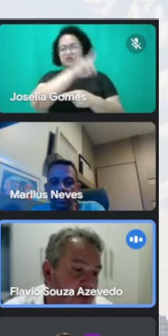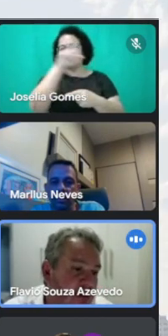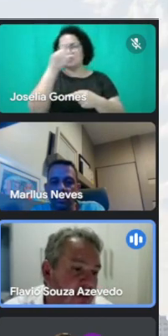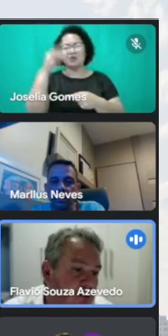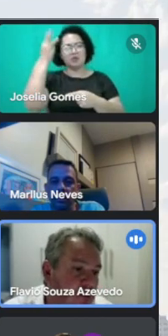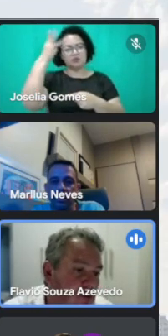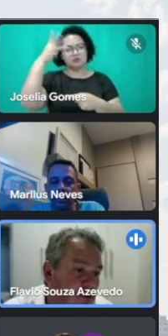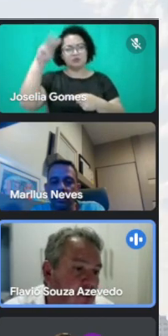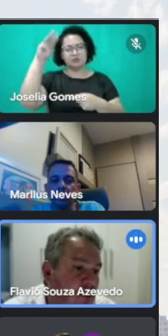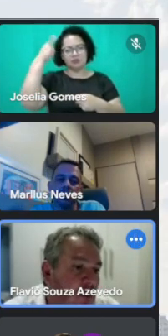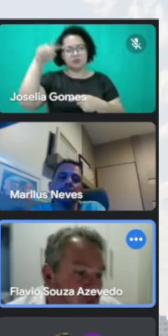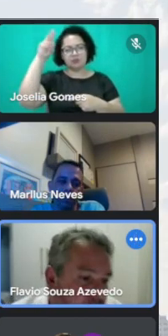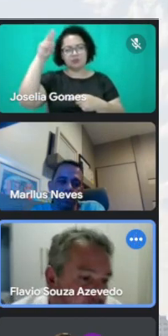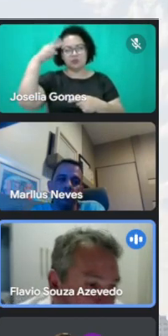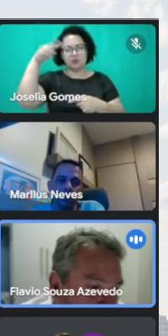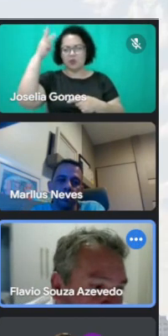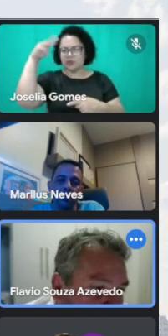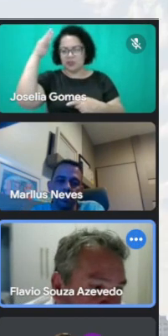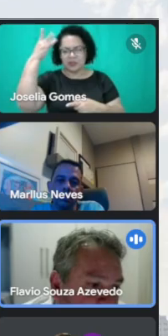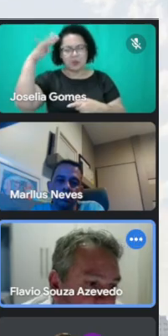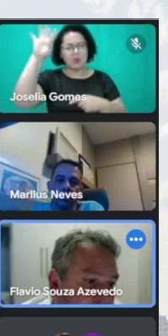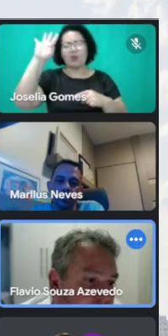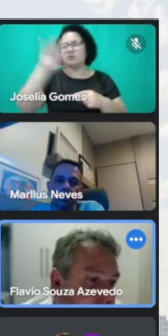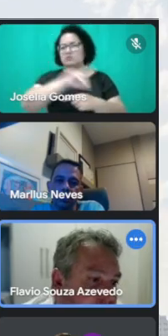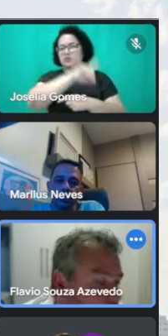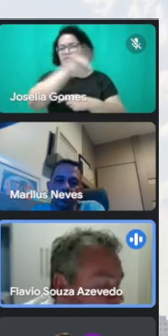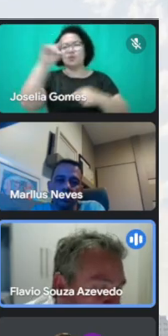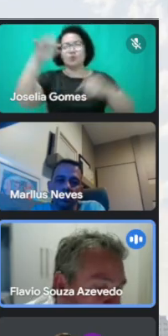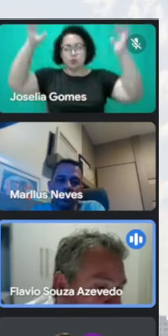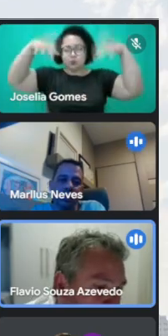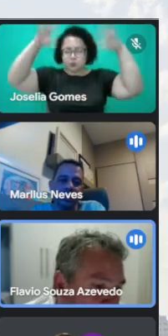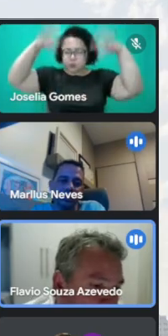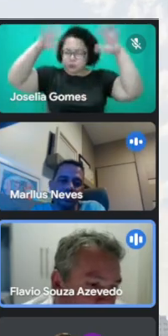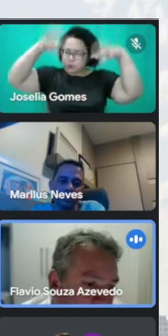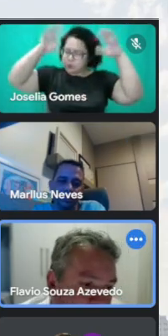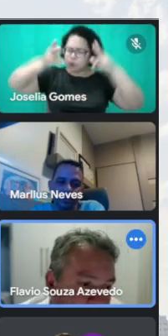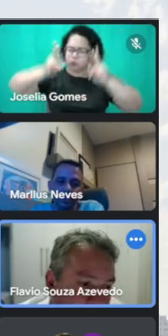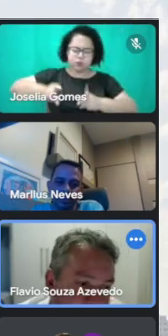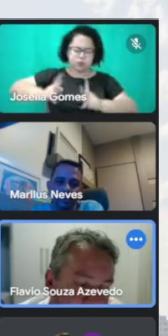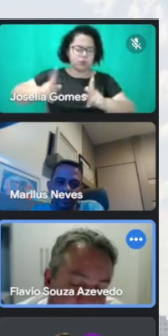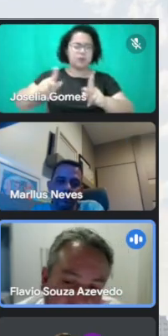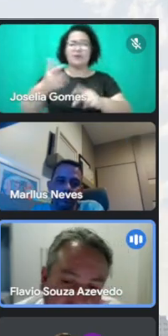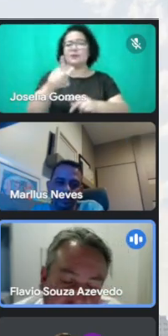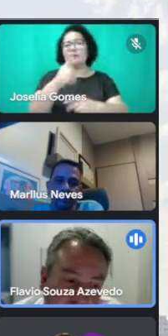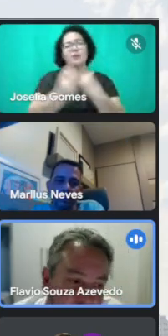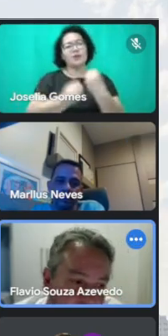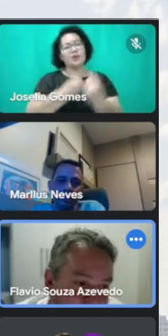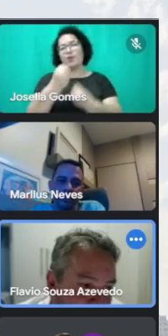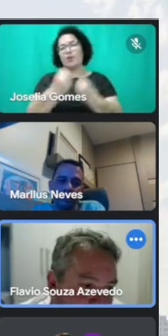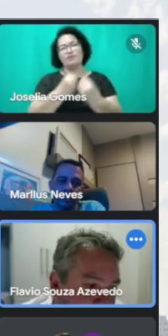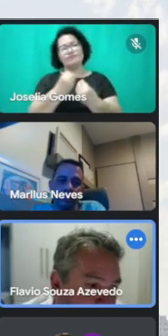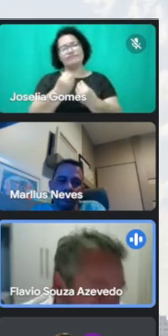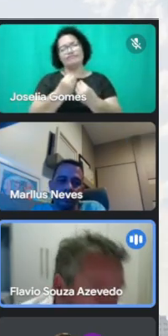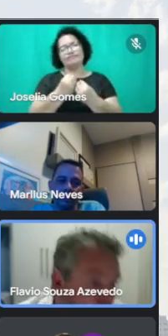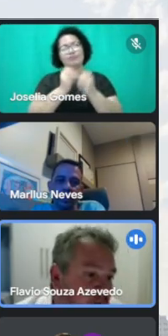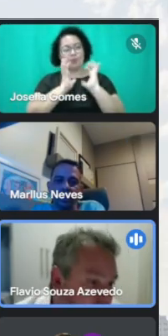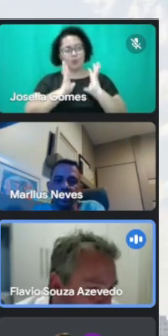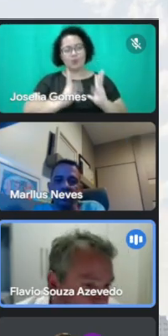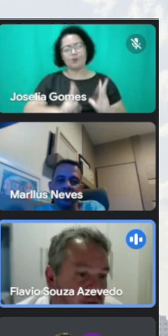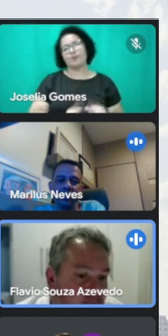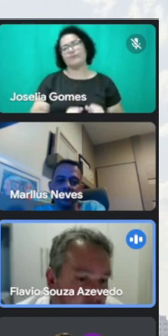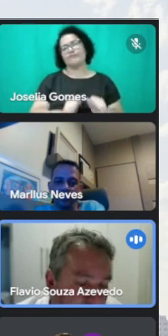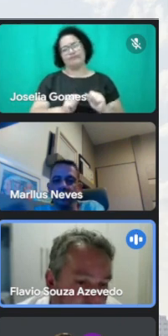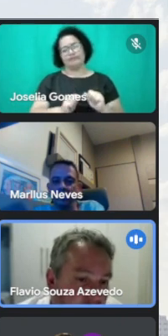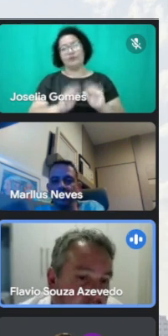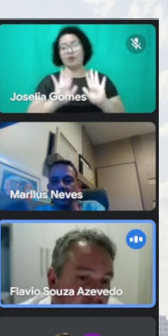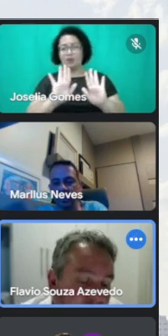sim, a eficiência do sistema. Né? Não tem como, né, fazer diferente. Mas ele continua